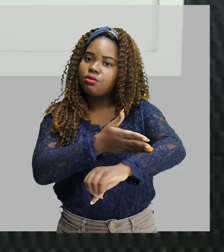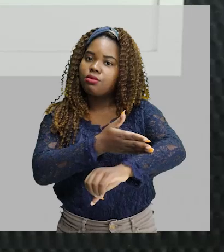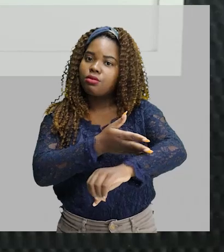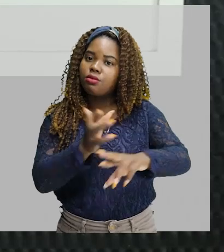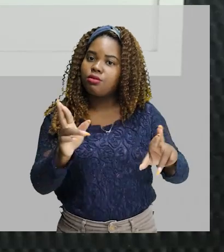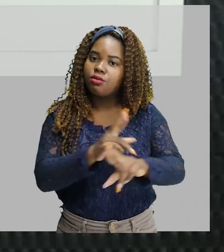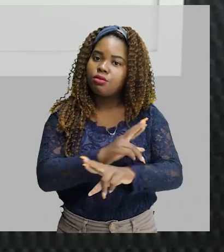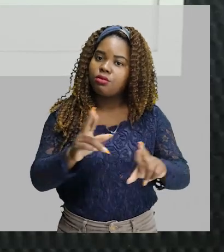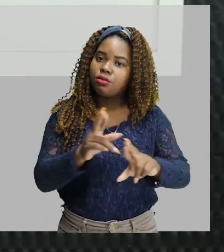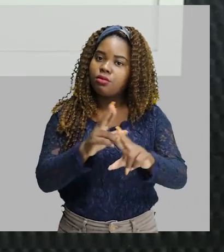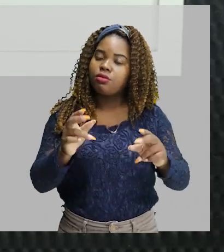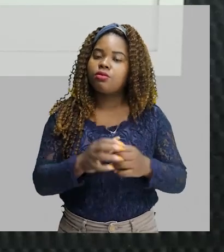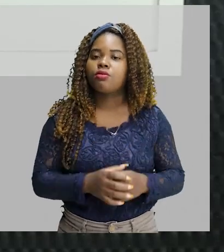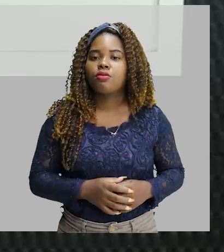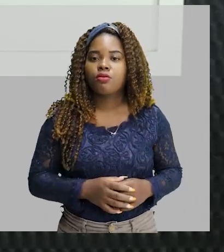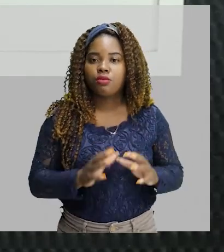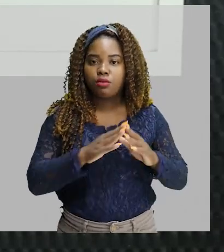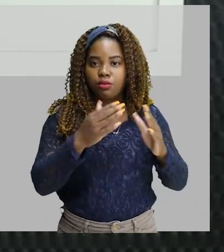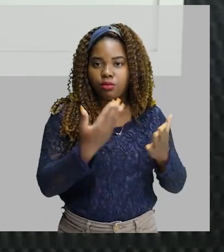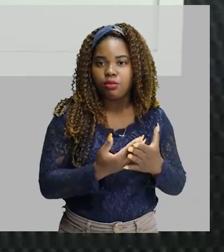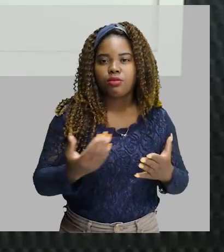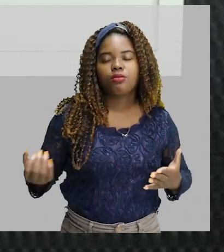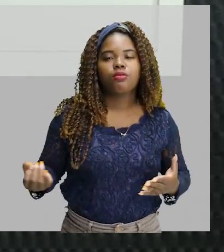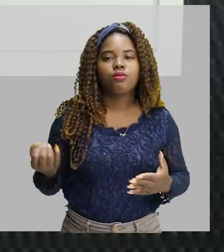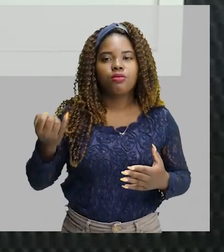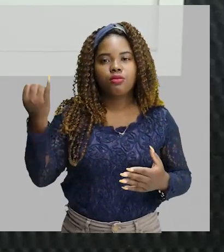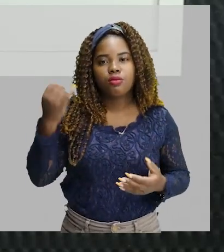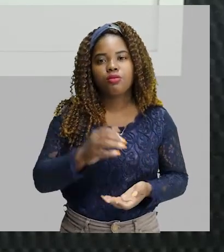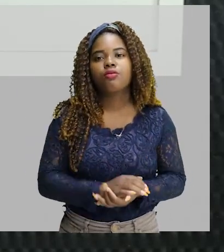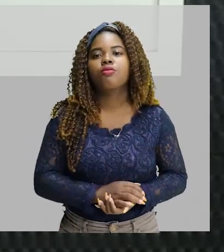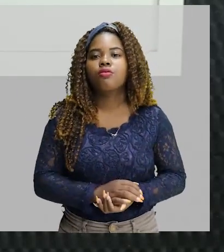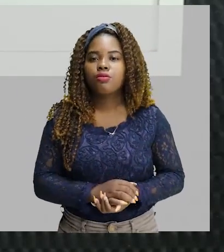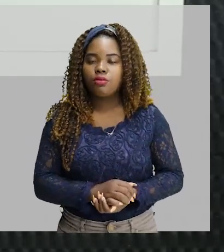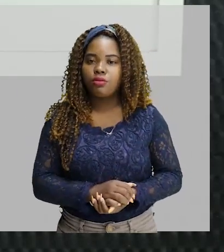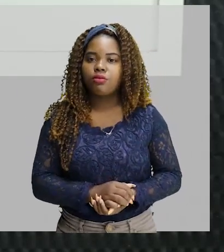instituição muito importante, a um elemento muito claro,